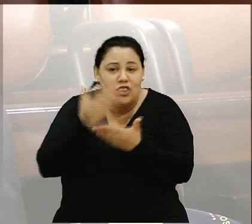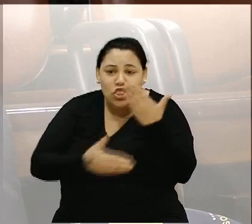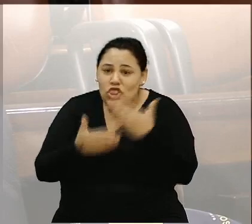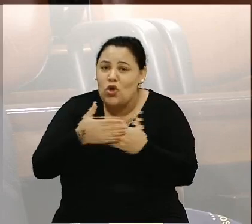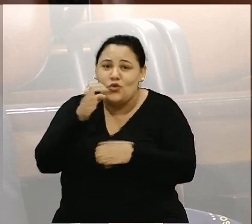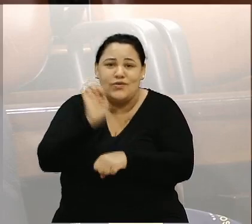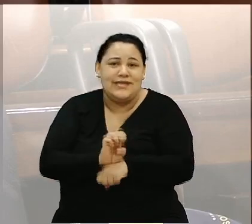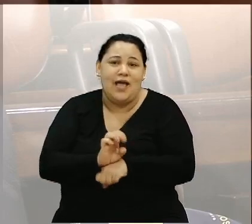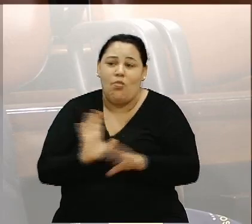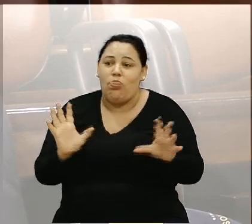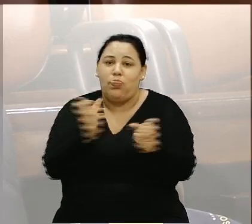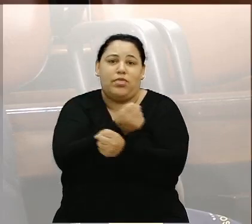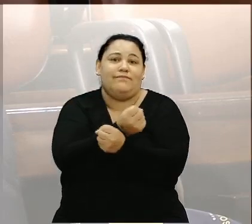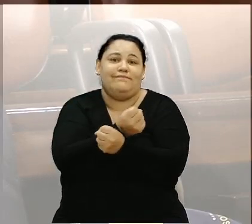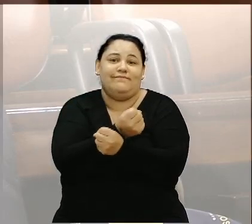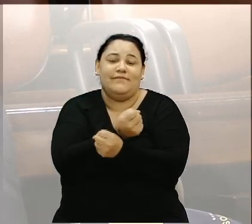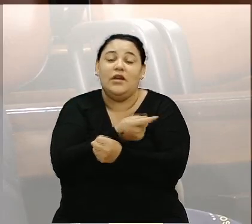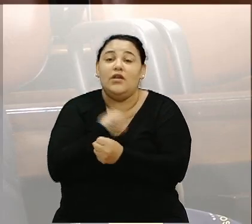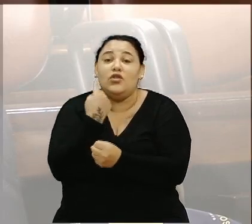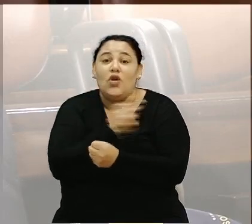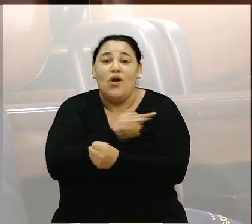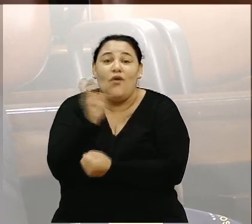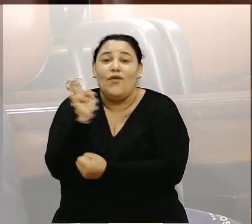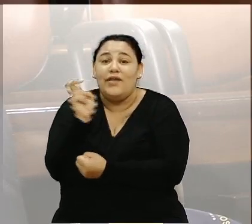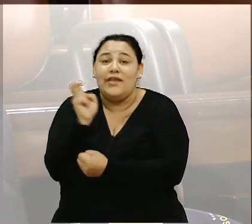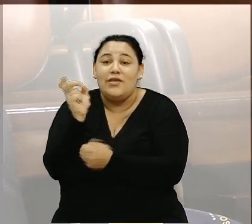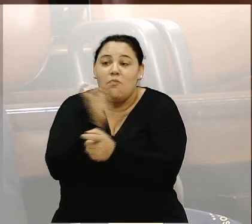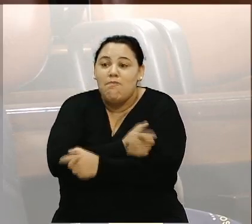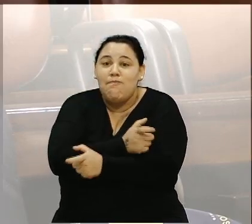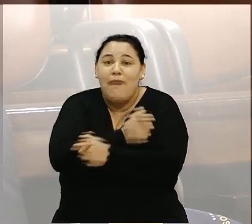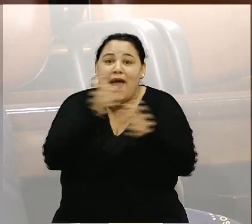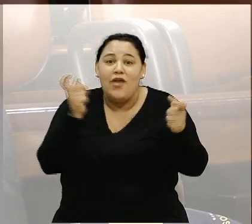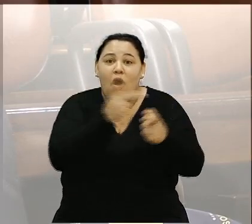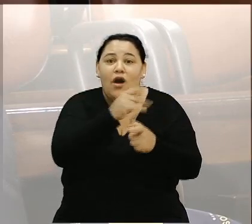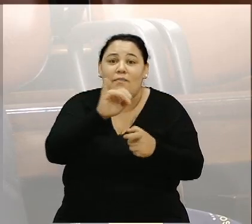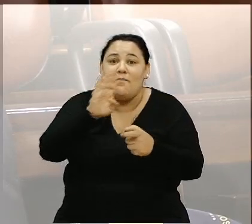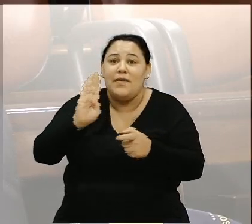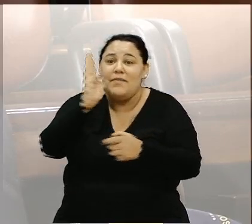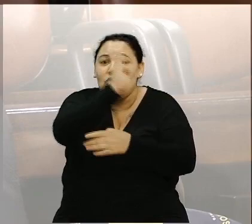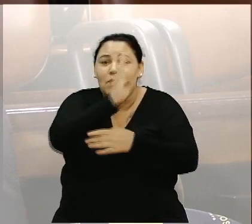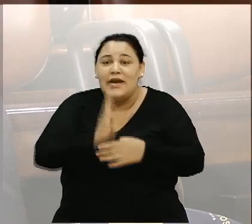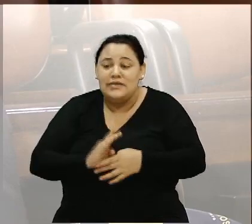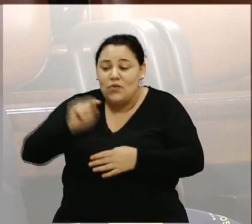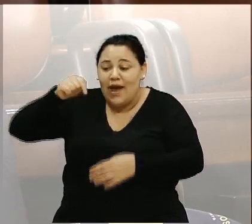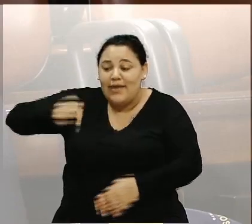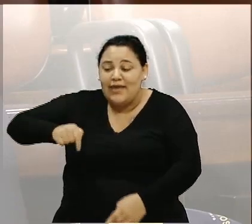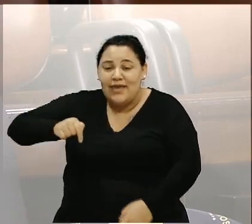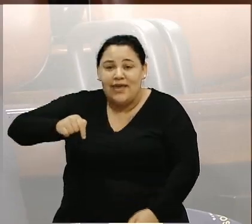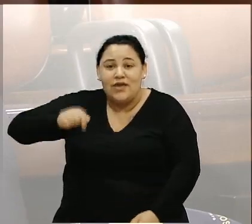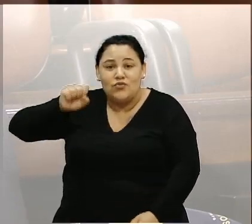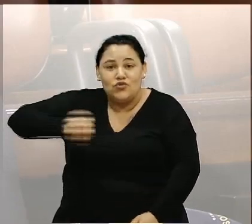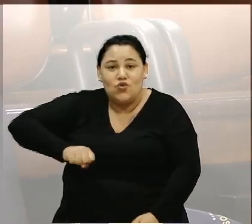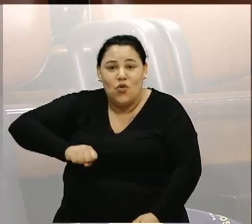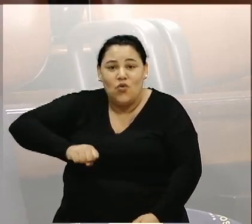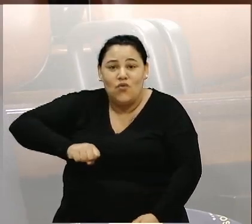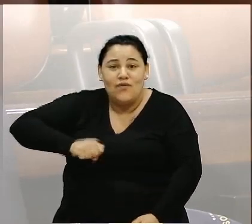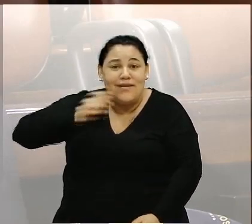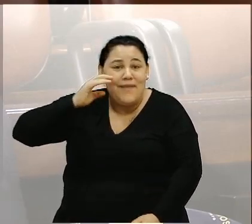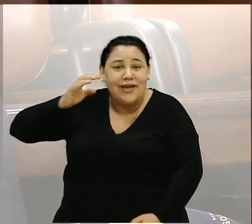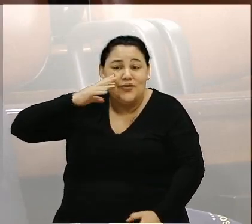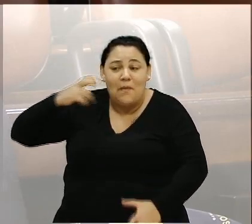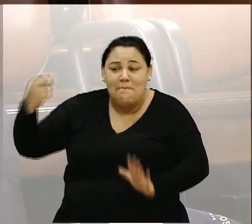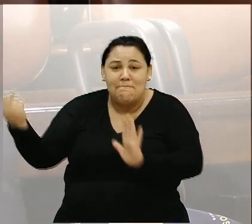somos o quinto maior PIB do Brasil, o Rio Grande do Sul. Então vocês imaginam o impacto que vai ter na